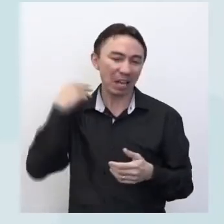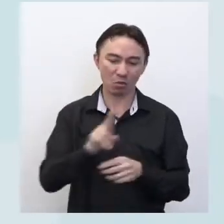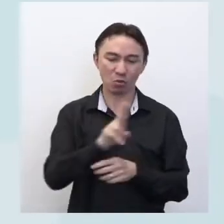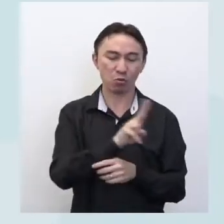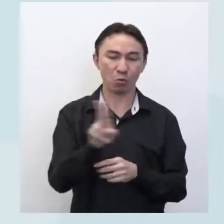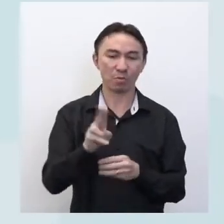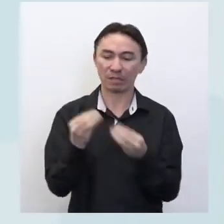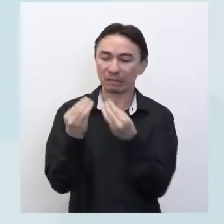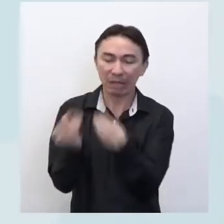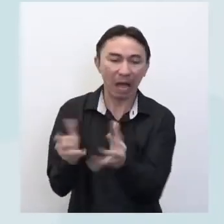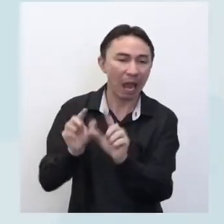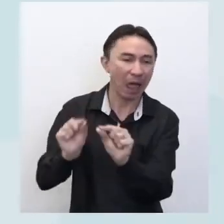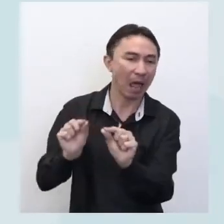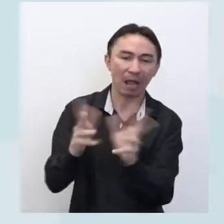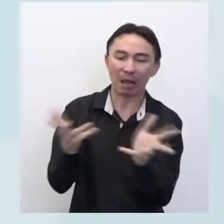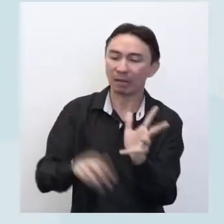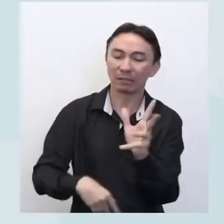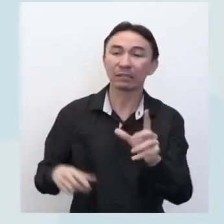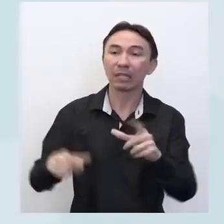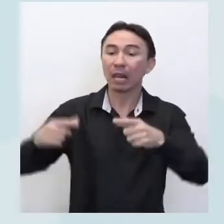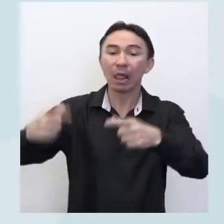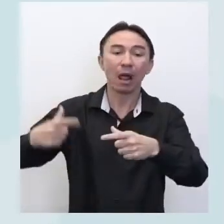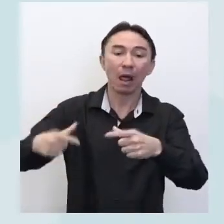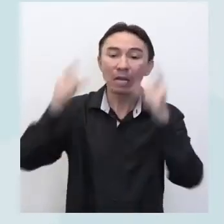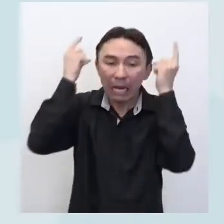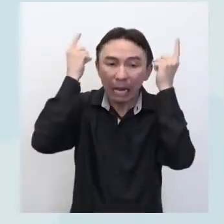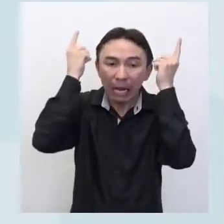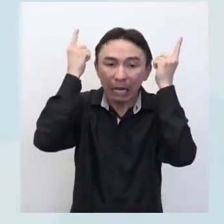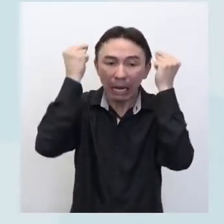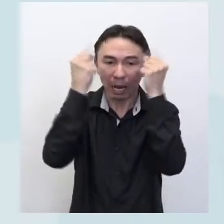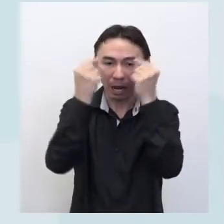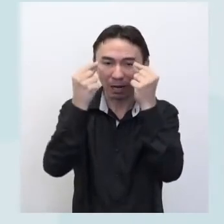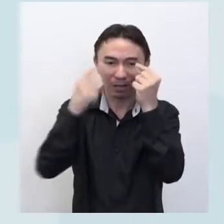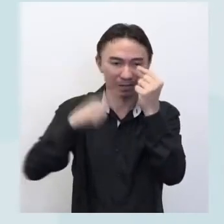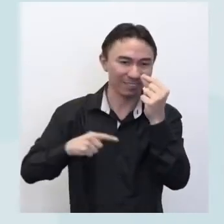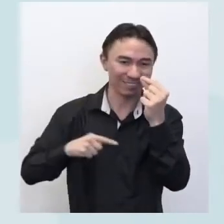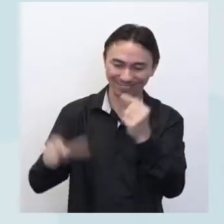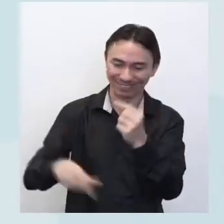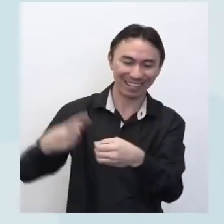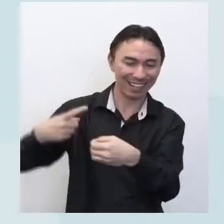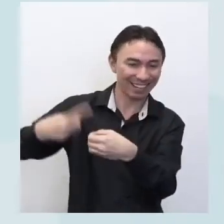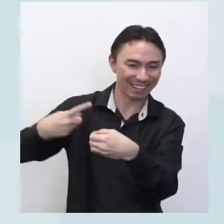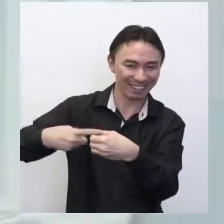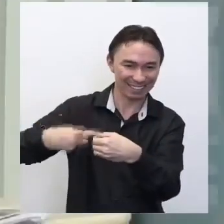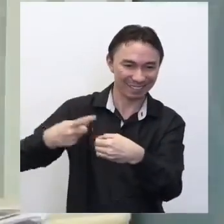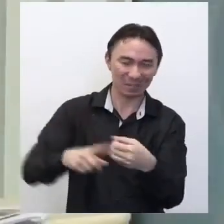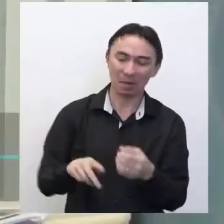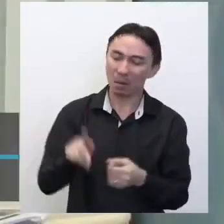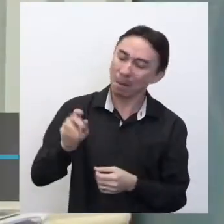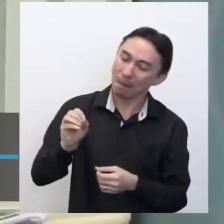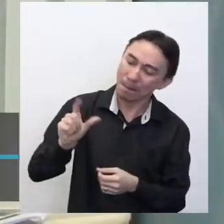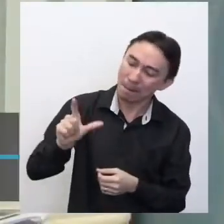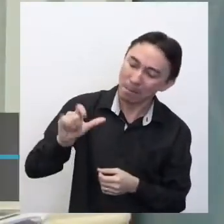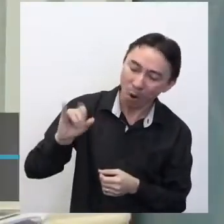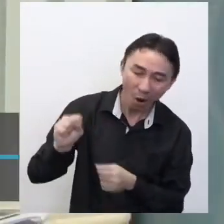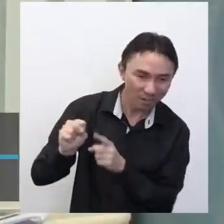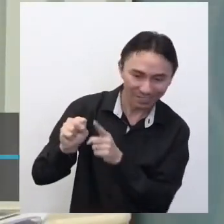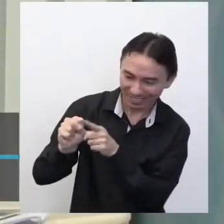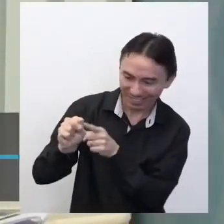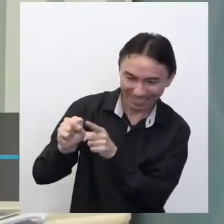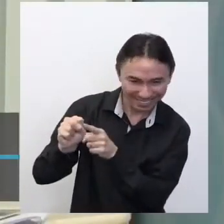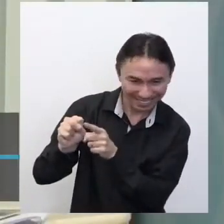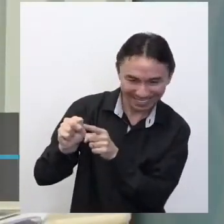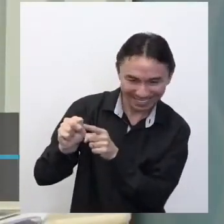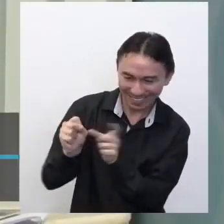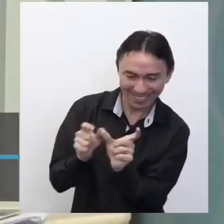para cidades gregas, né? Até hoje a gente usa esse sufixo polis para se referir à cidade, quando a